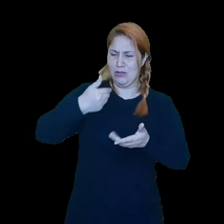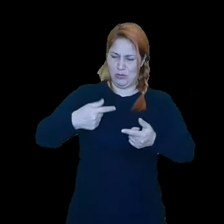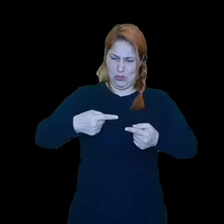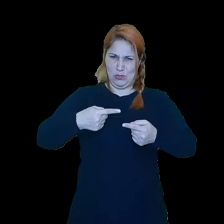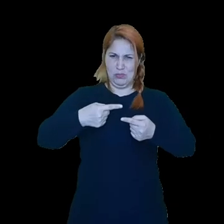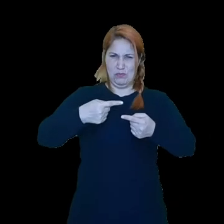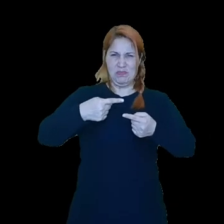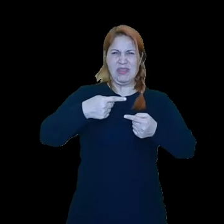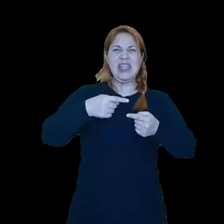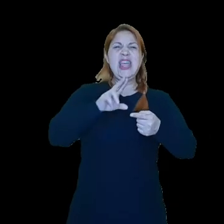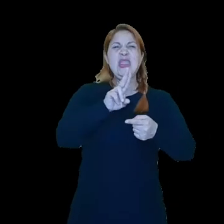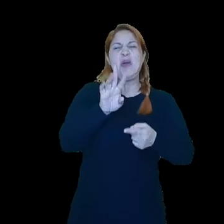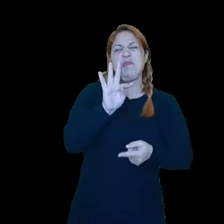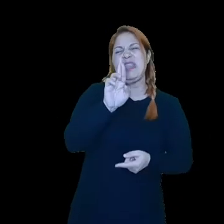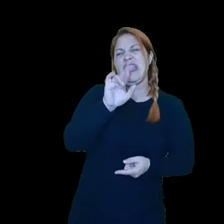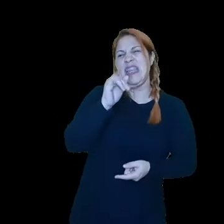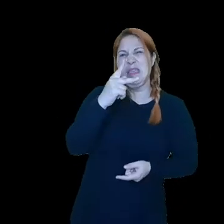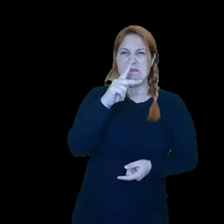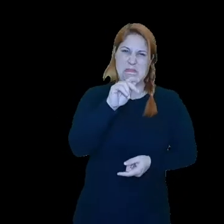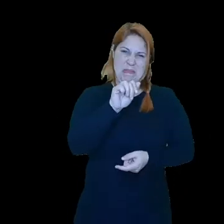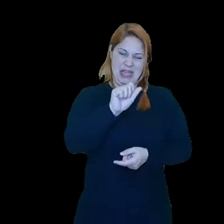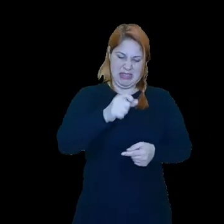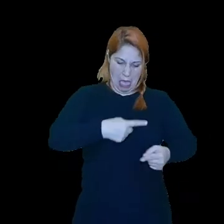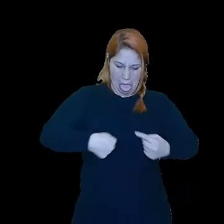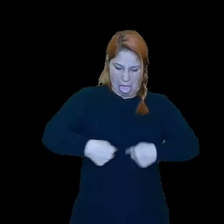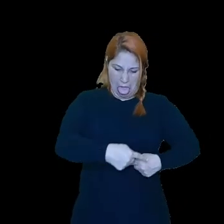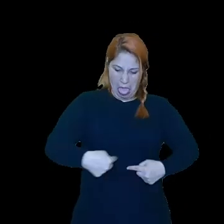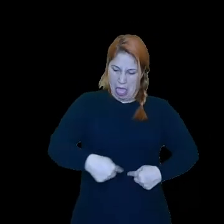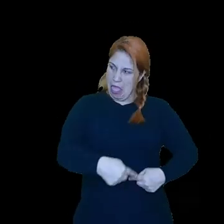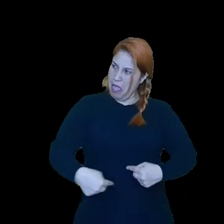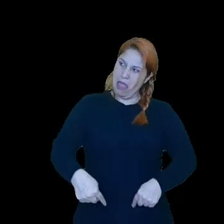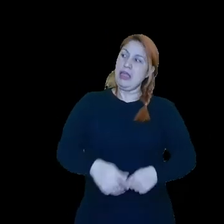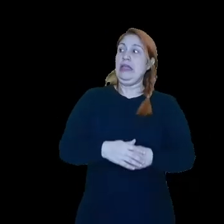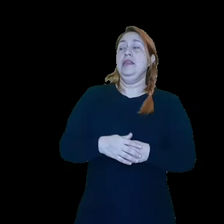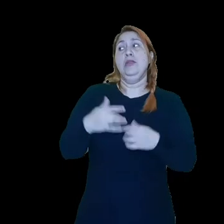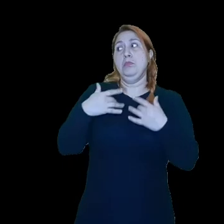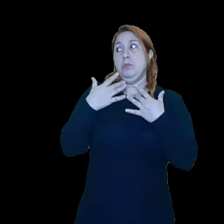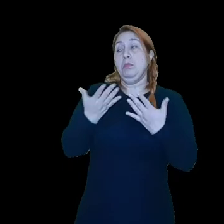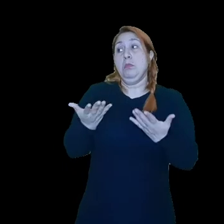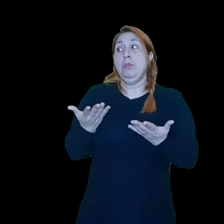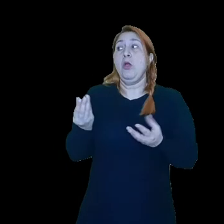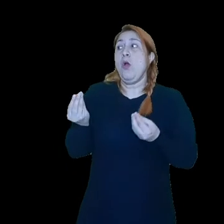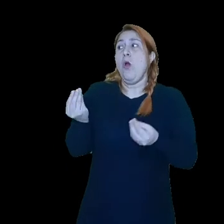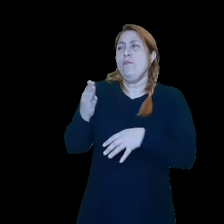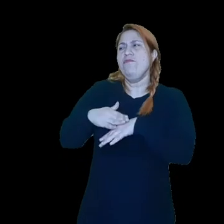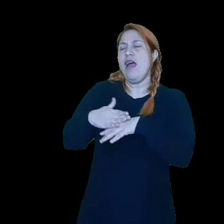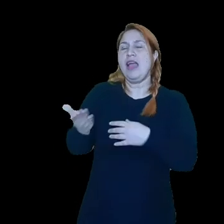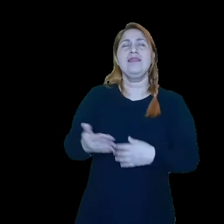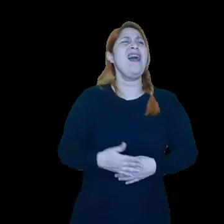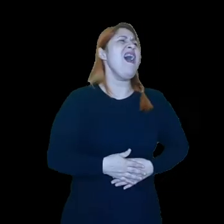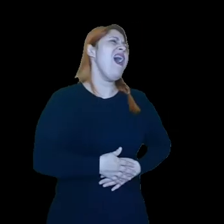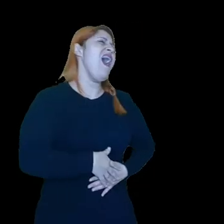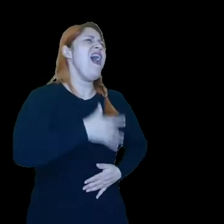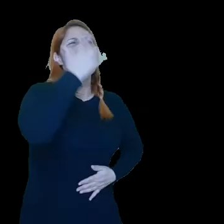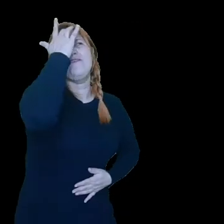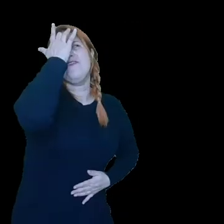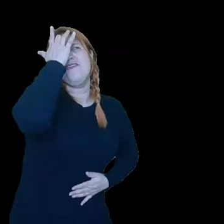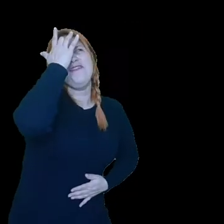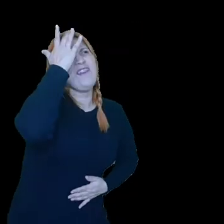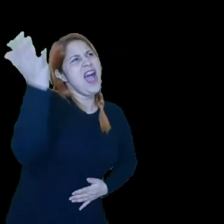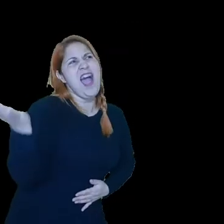é fácil demais, disse Dona Mercedes. E antes que Maria Angula a interrompesse,